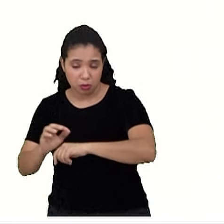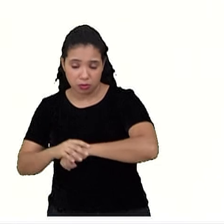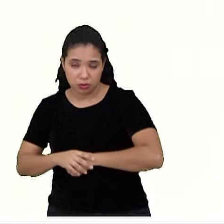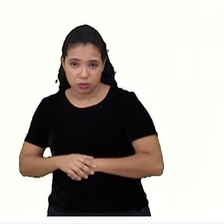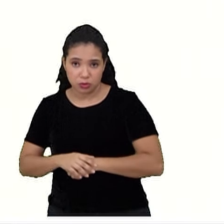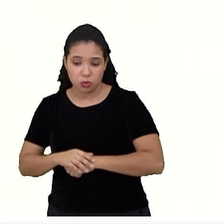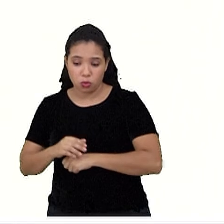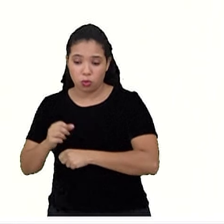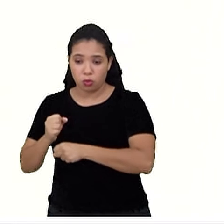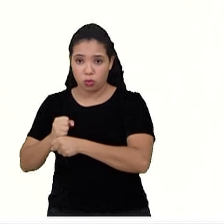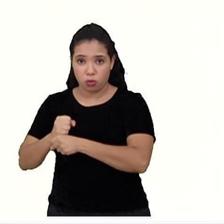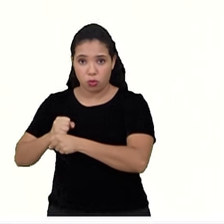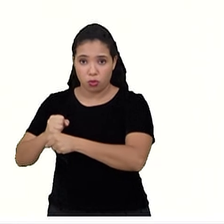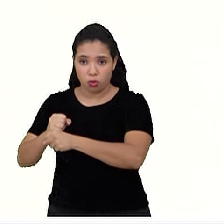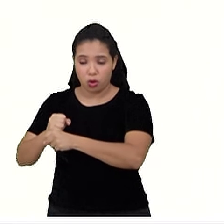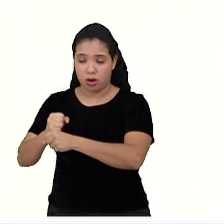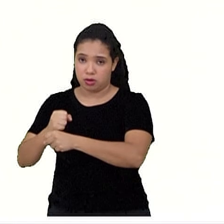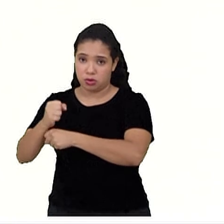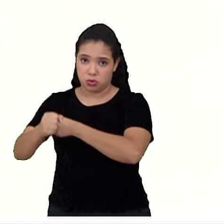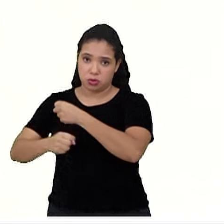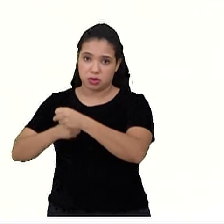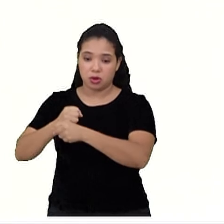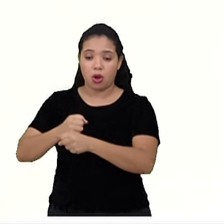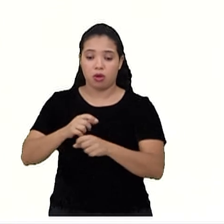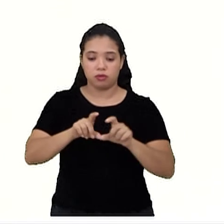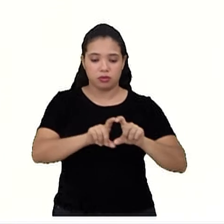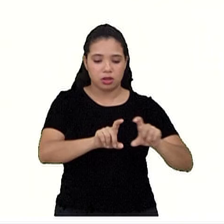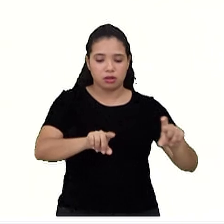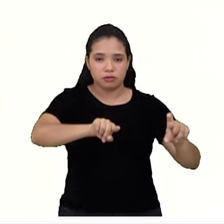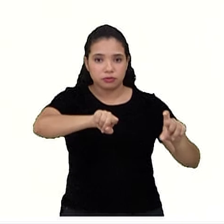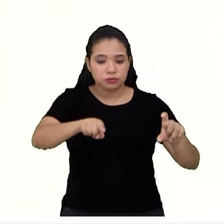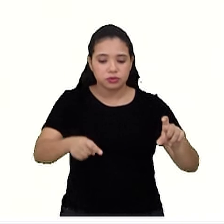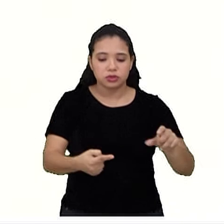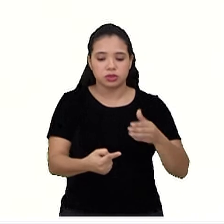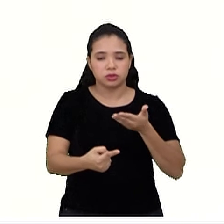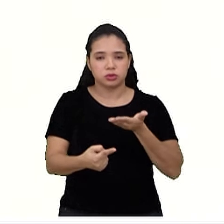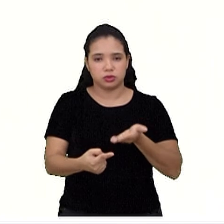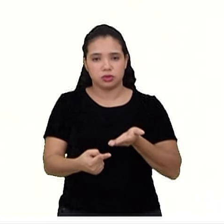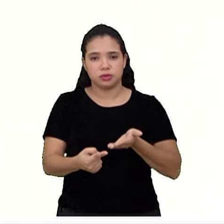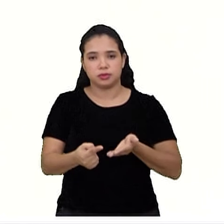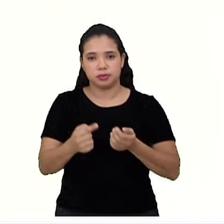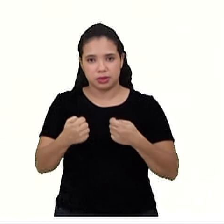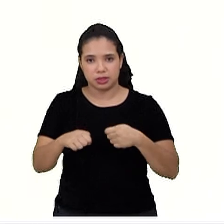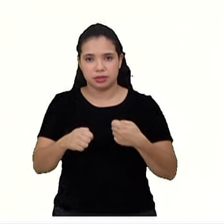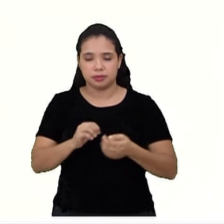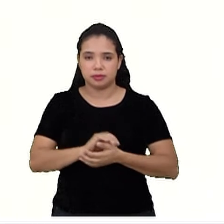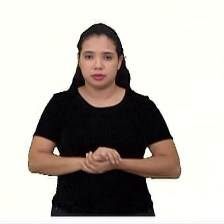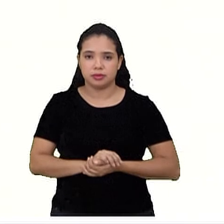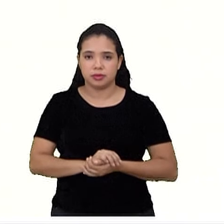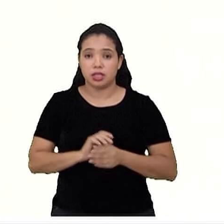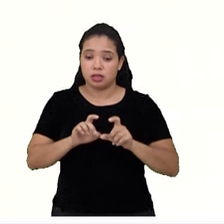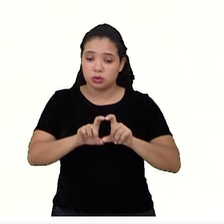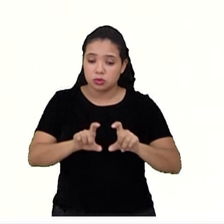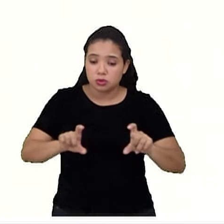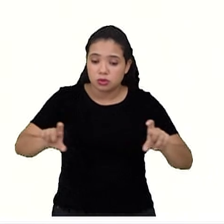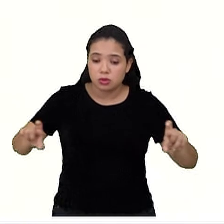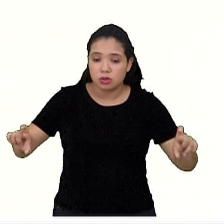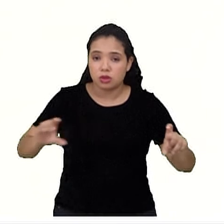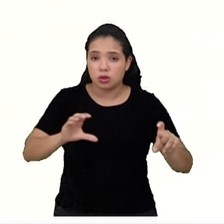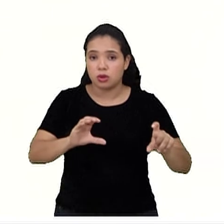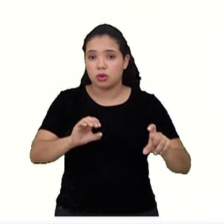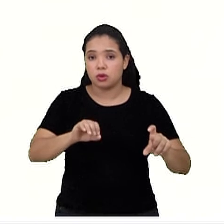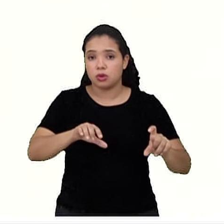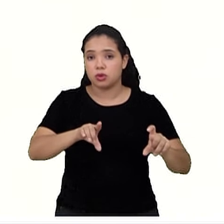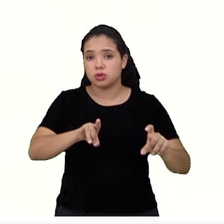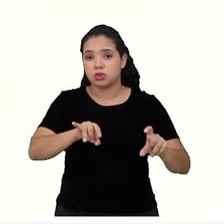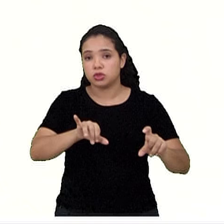de separar a condição por vírgula. As orações condicionais podem apresentar diversas sequências